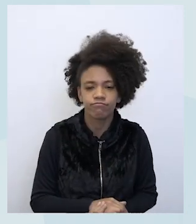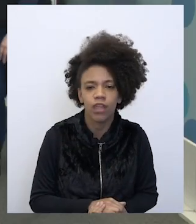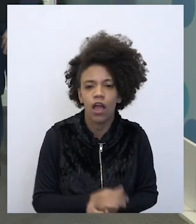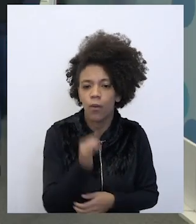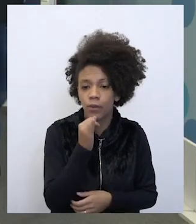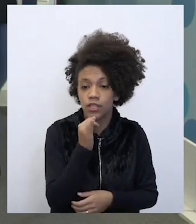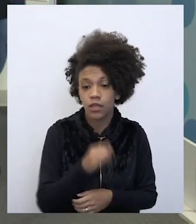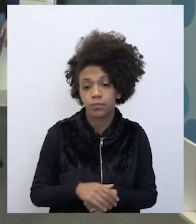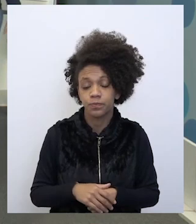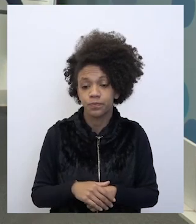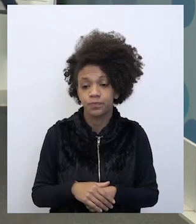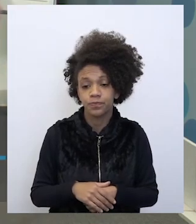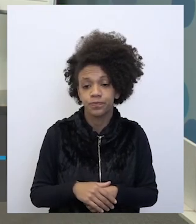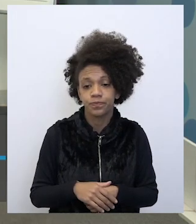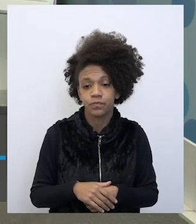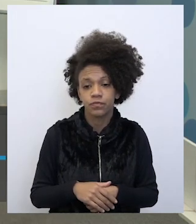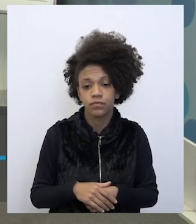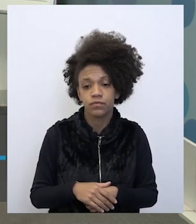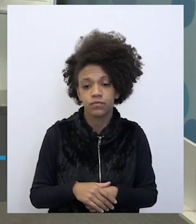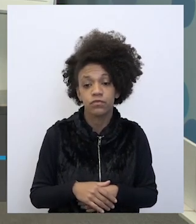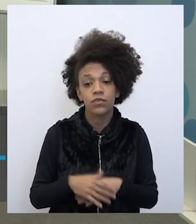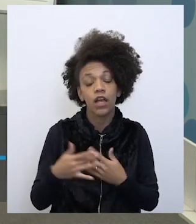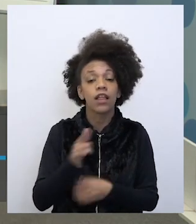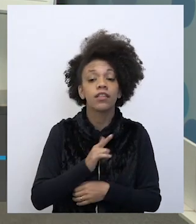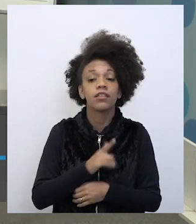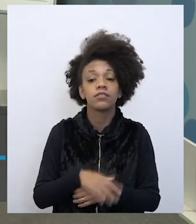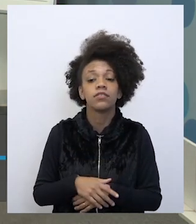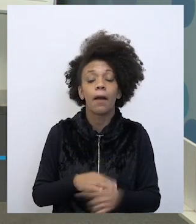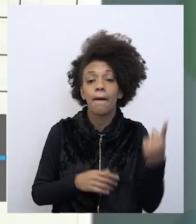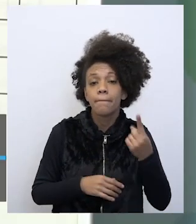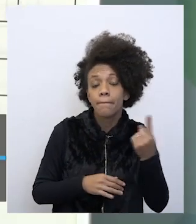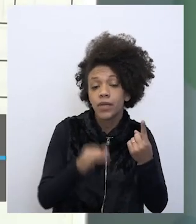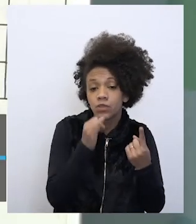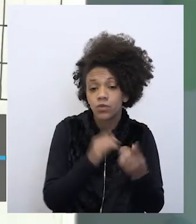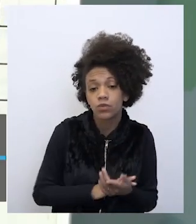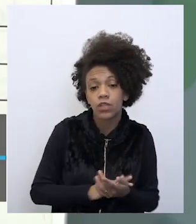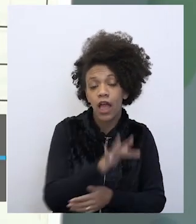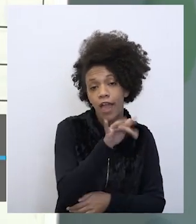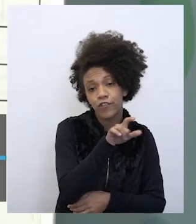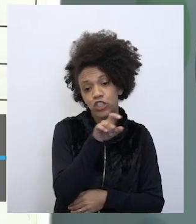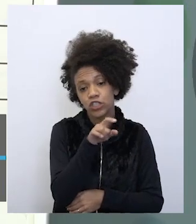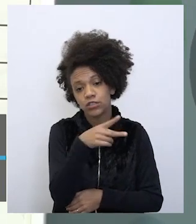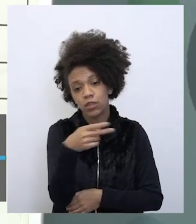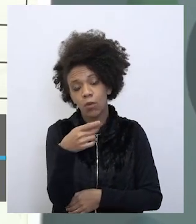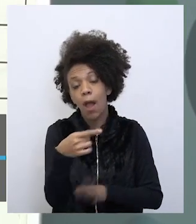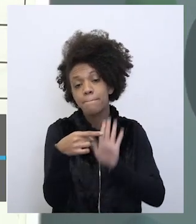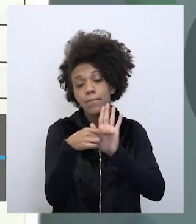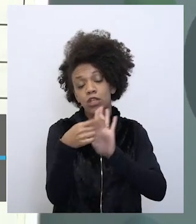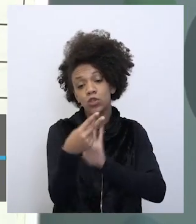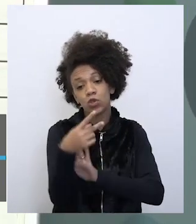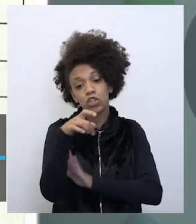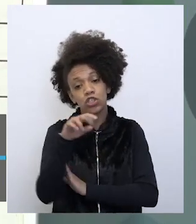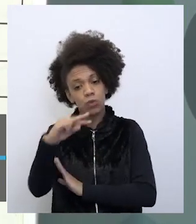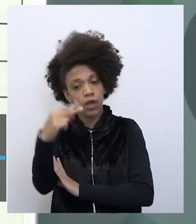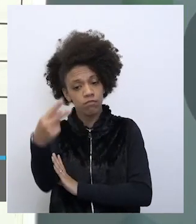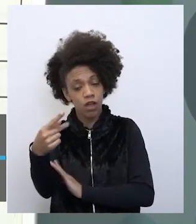exemplo. Vamos lá? Então, a gente tem aqui, ó, primeiro exemplo, f de x igual a menos 2x